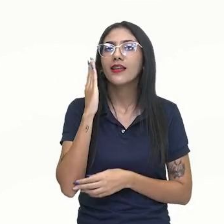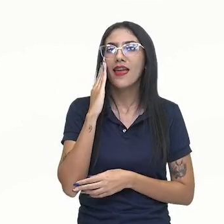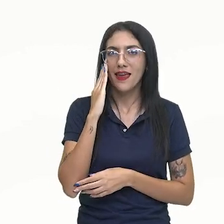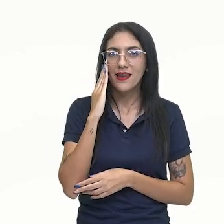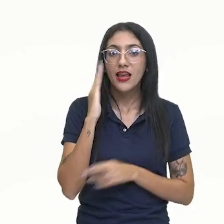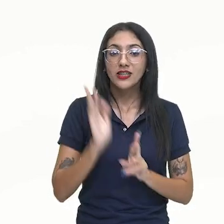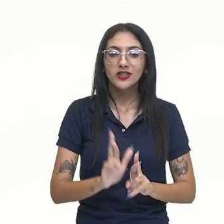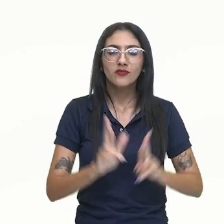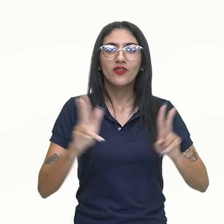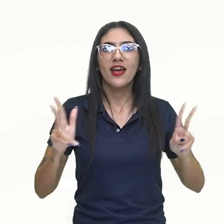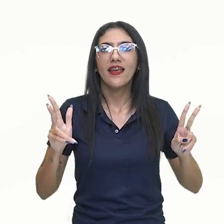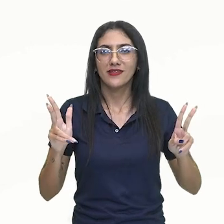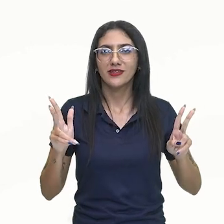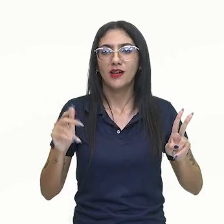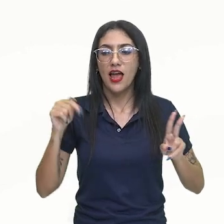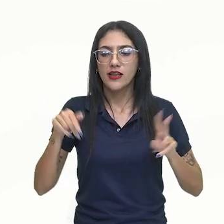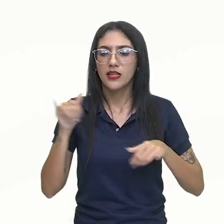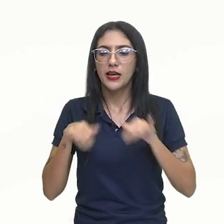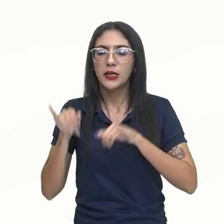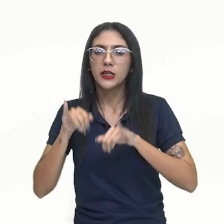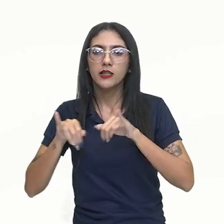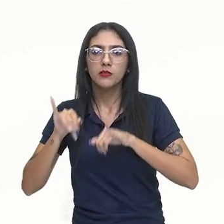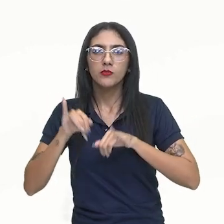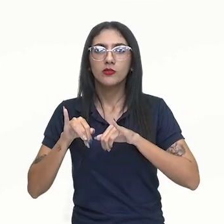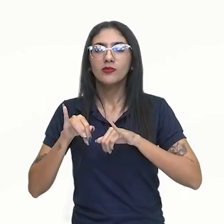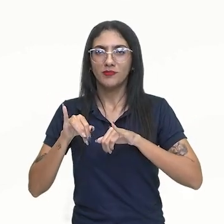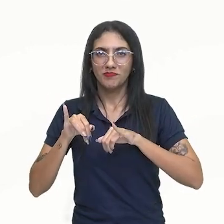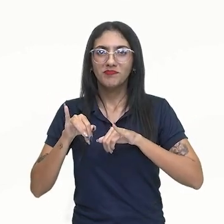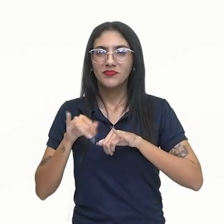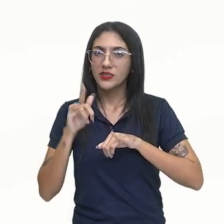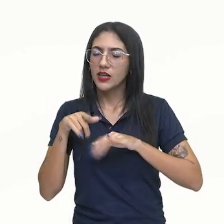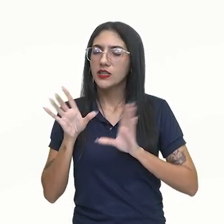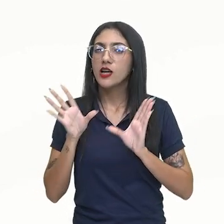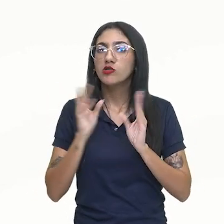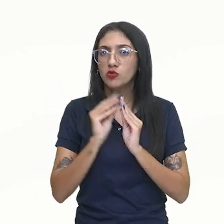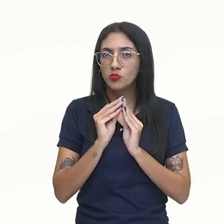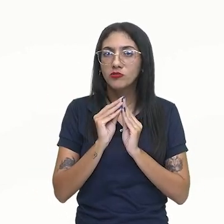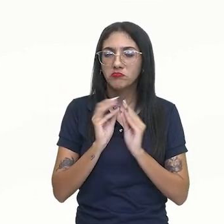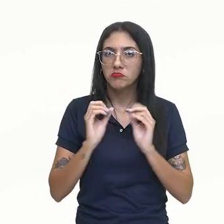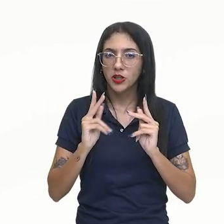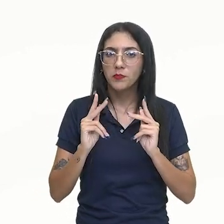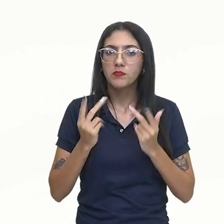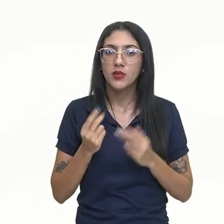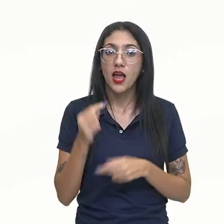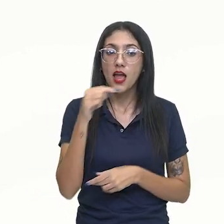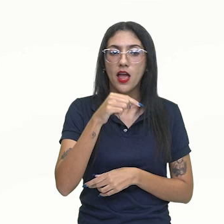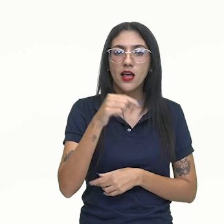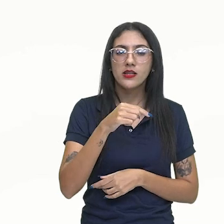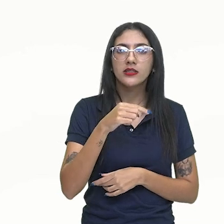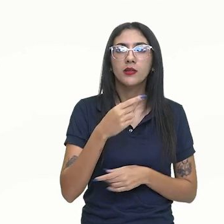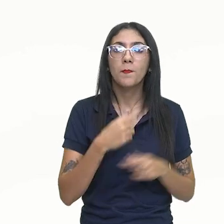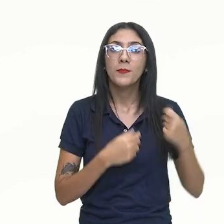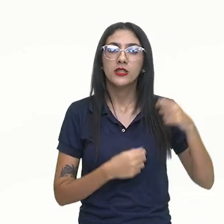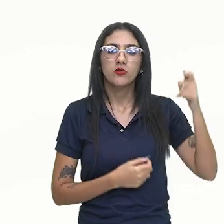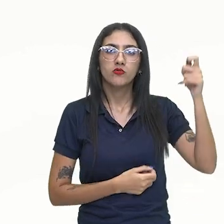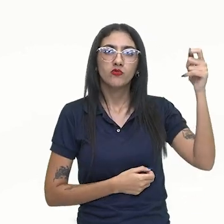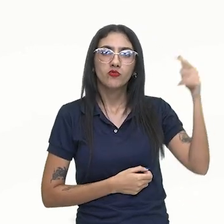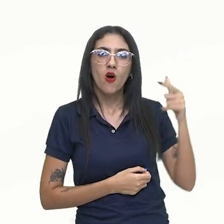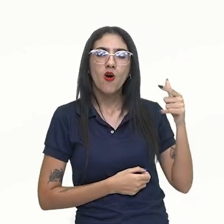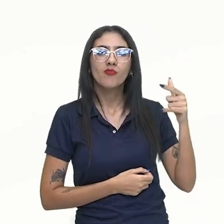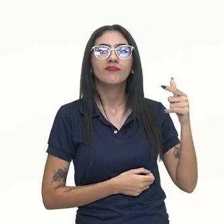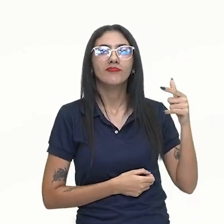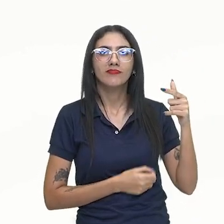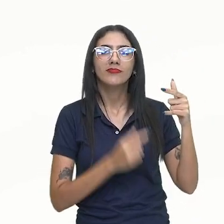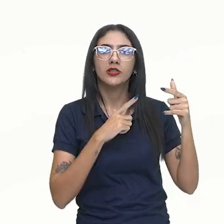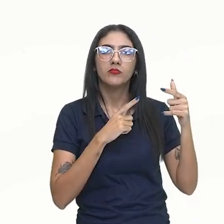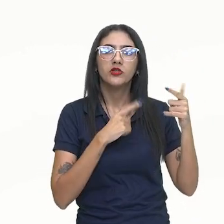a diferença de um e outro nesse resumo dessas equações químicas, enquanto que a fotossíntese ela precisa